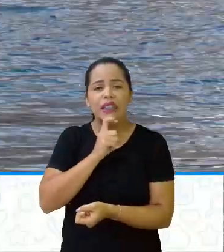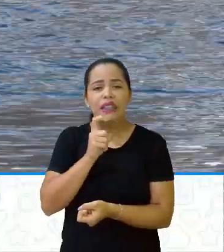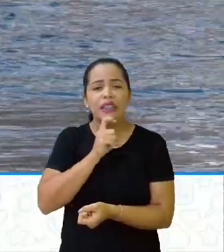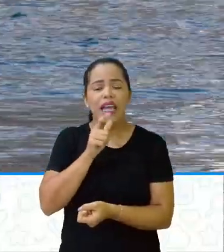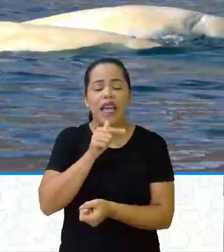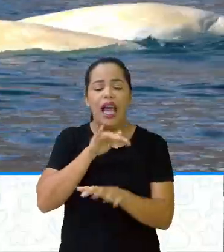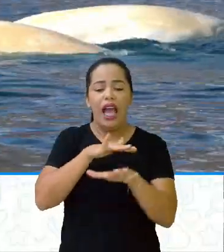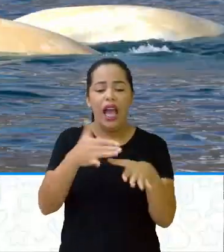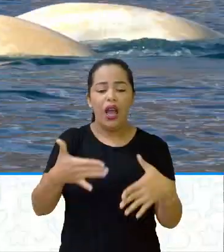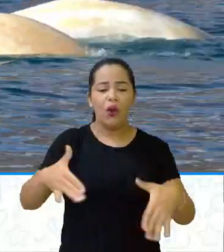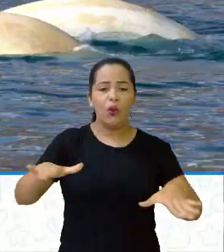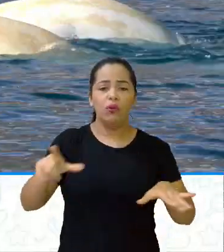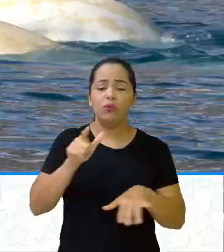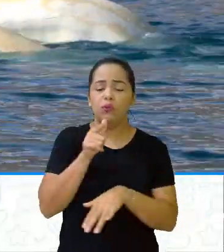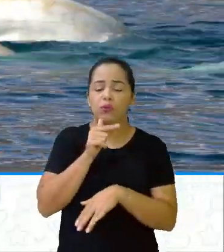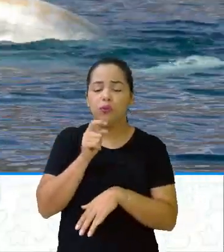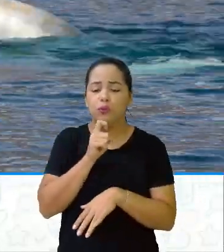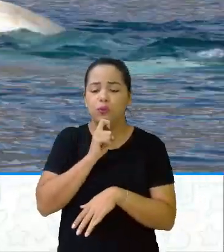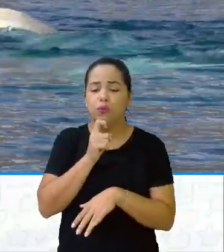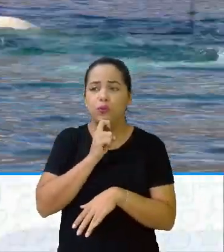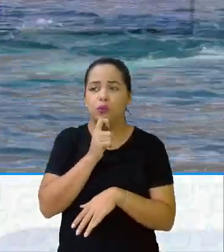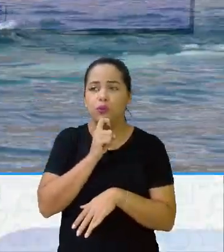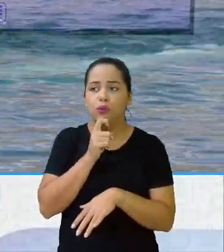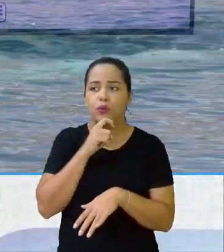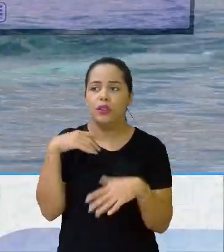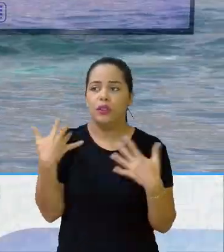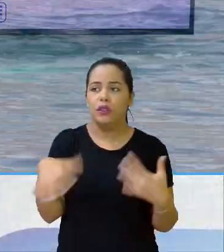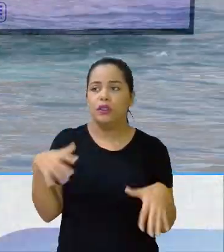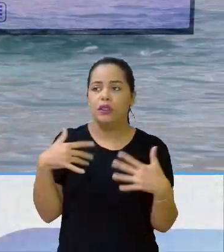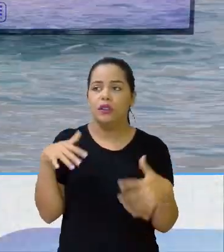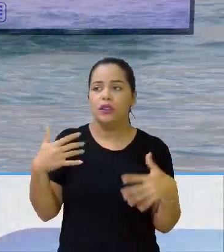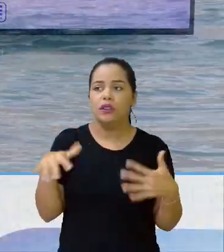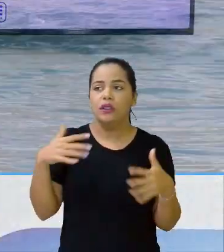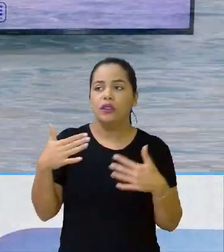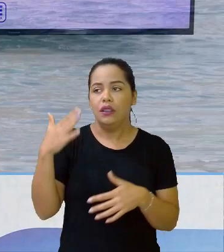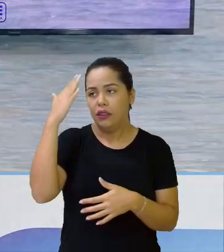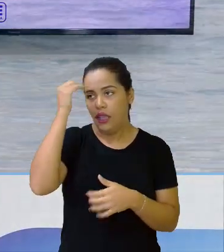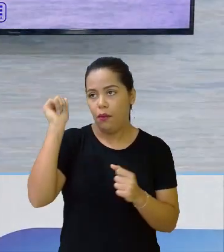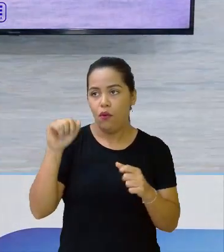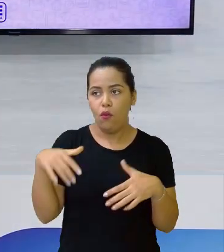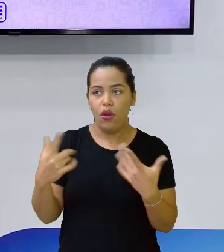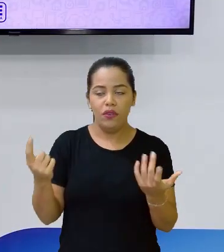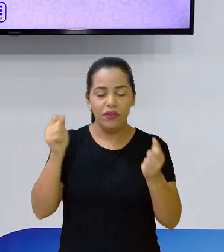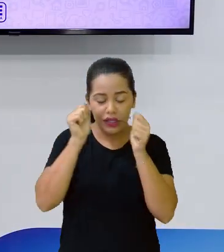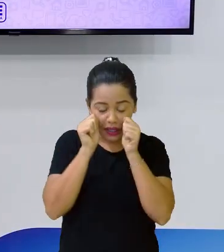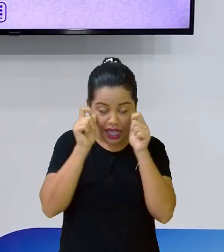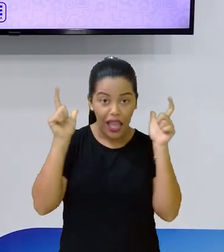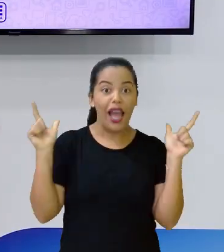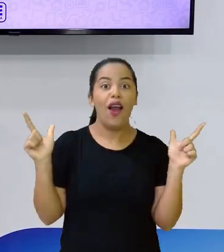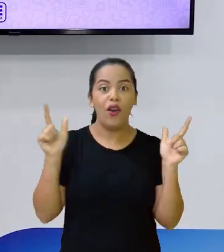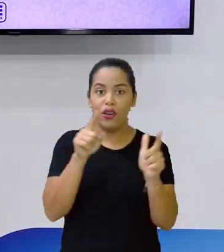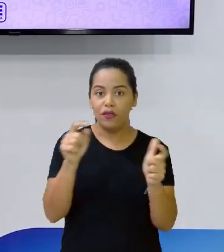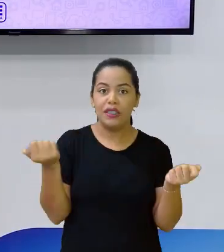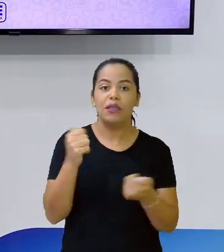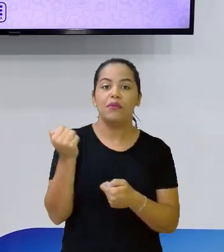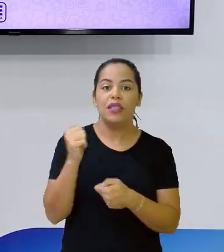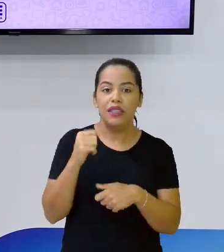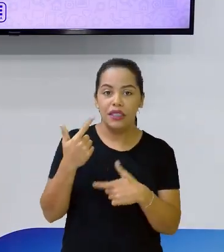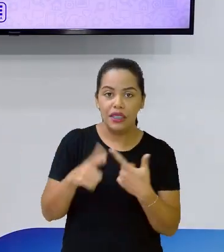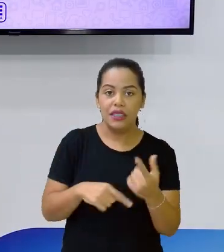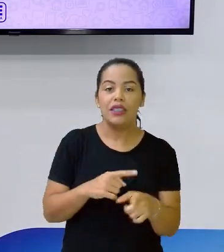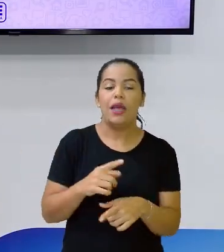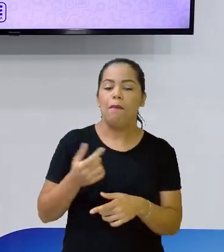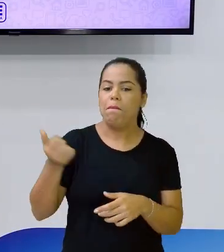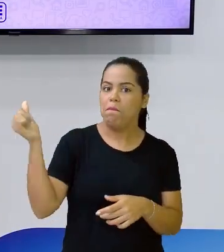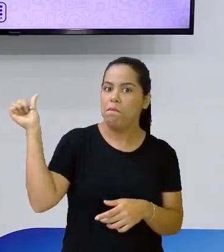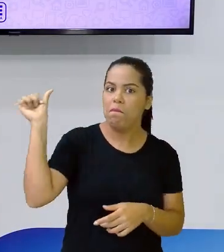ser gelada lá em cima. Sabe aquela água bem gelada que quando você acorda de manhã bem cedo você tem que tomar aquele banho frio? Pronto, é pior